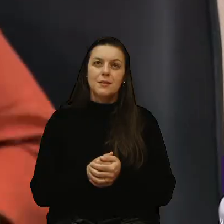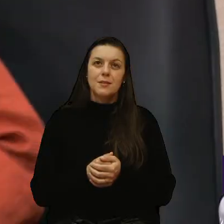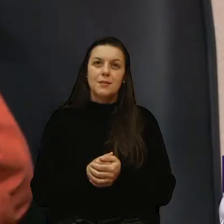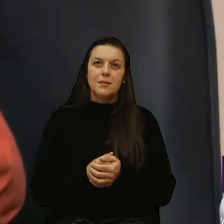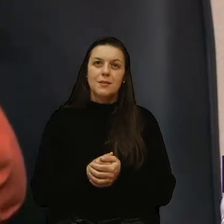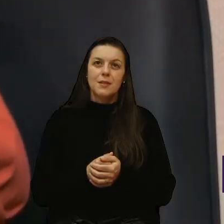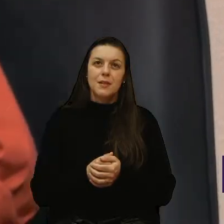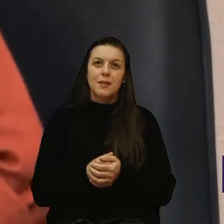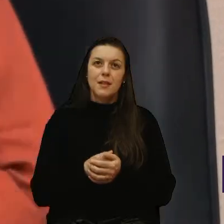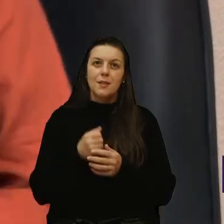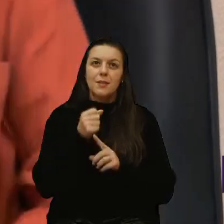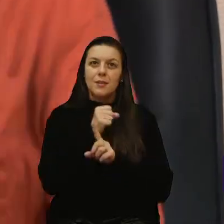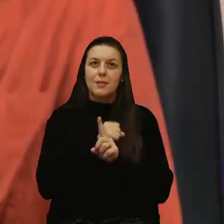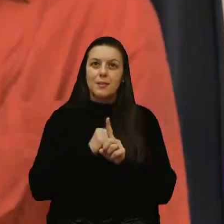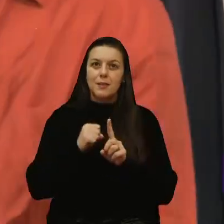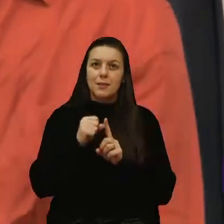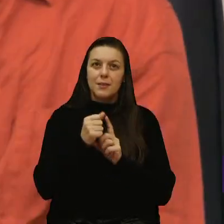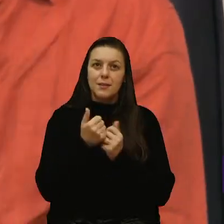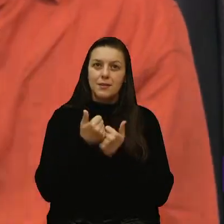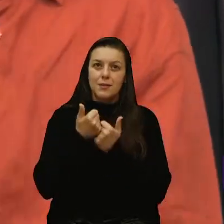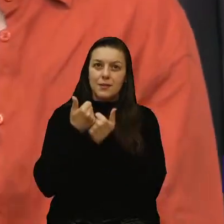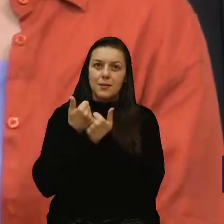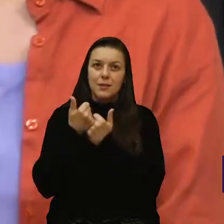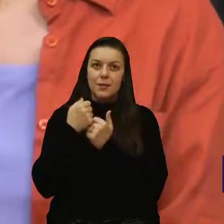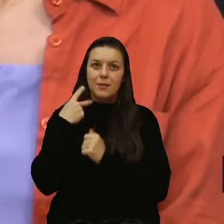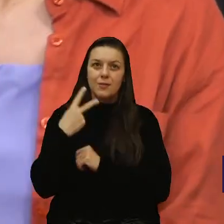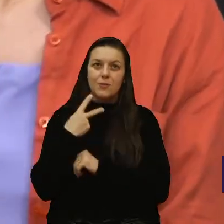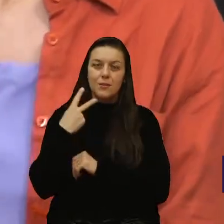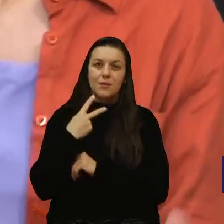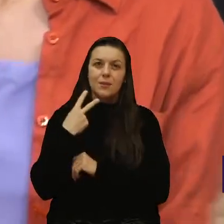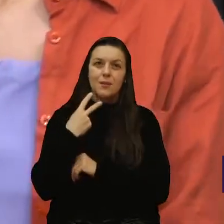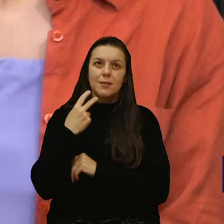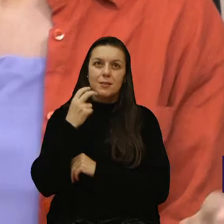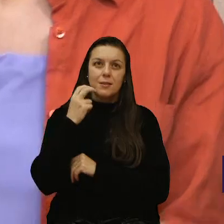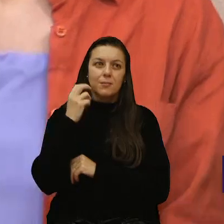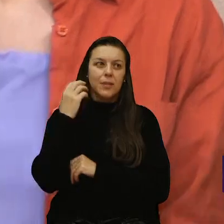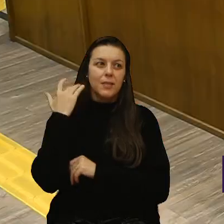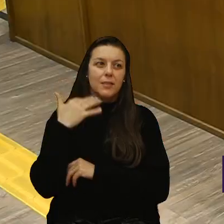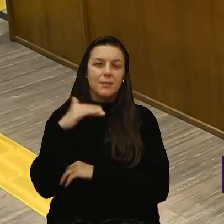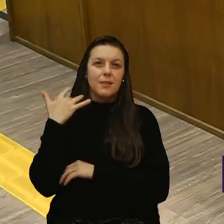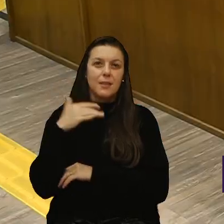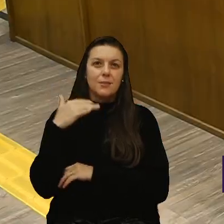assistente social e vereadora dessa casa, a vereadora Andressa Marques.